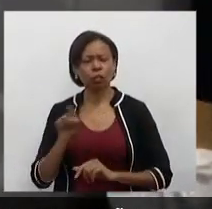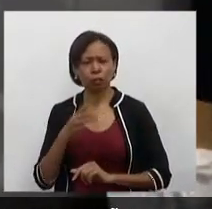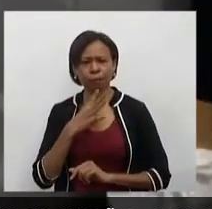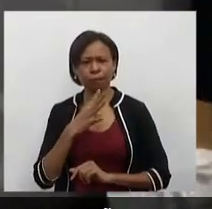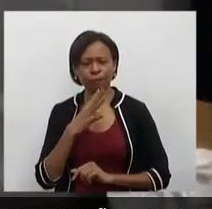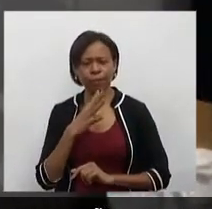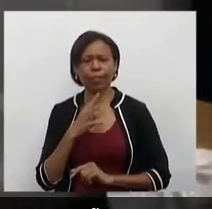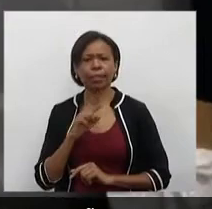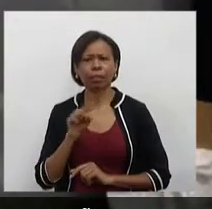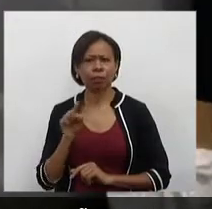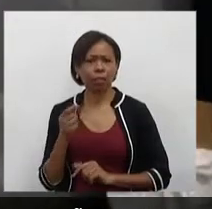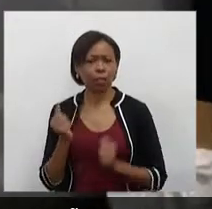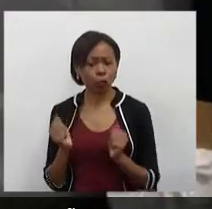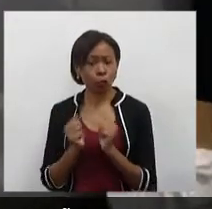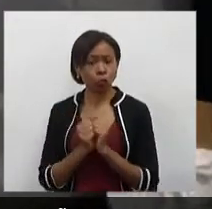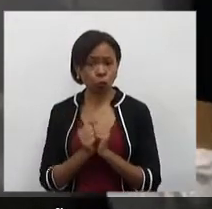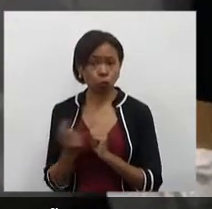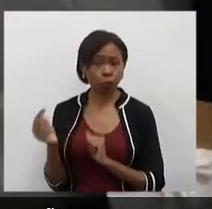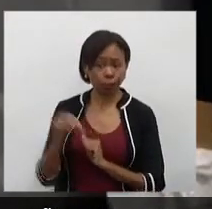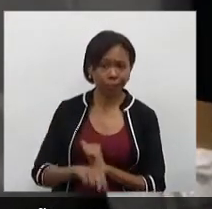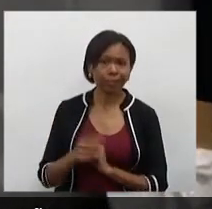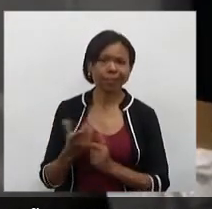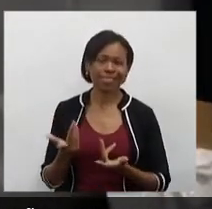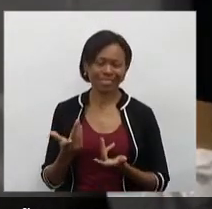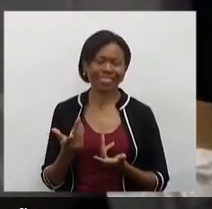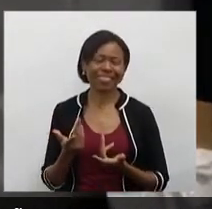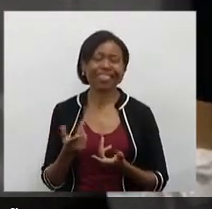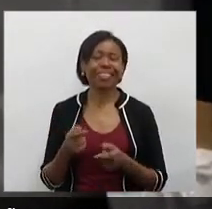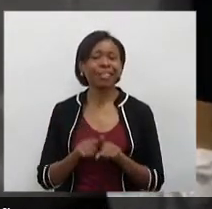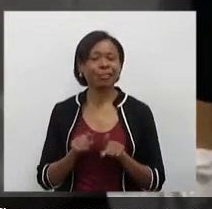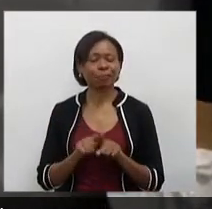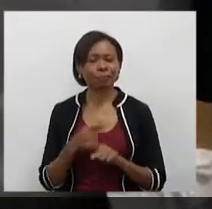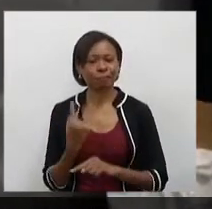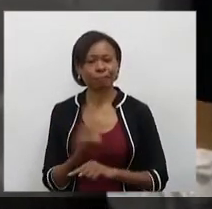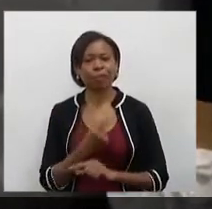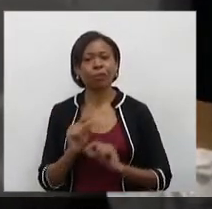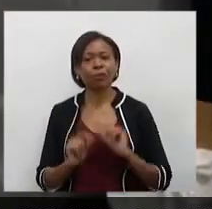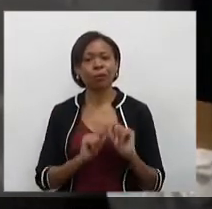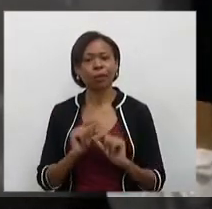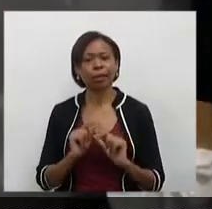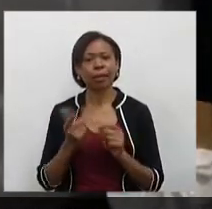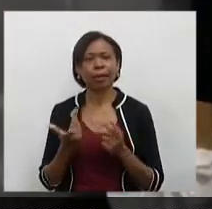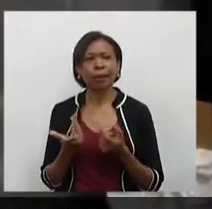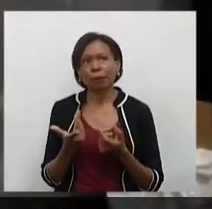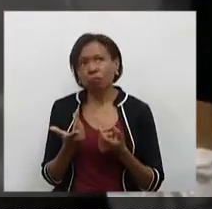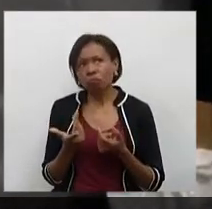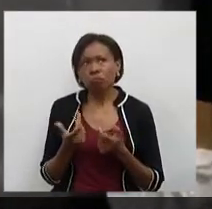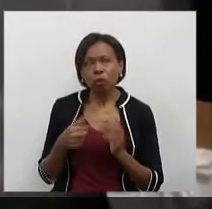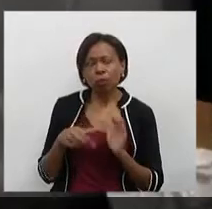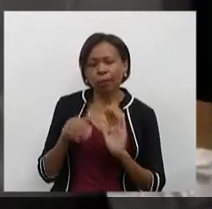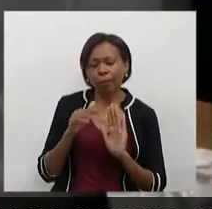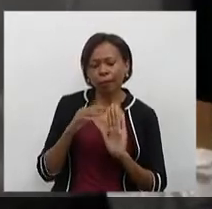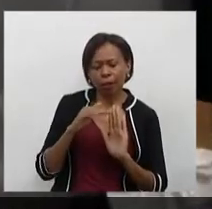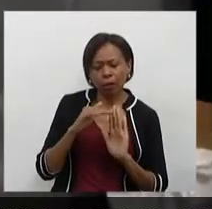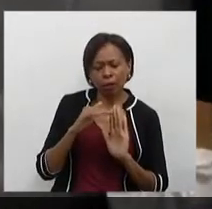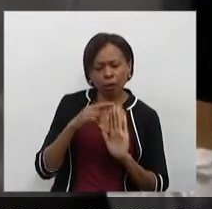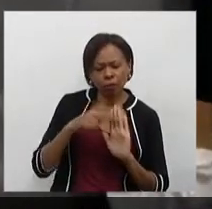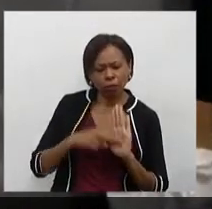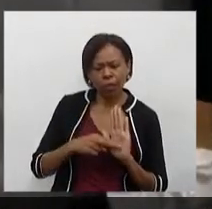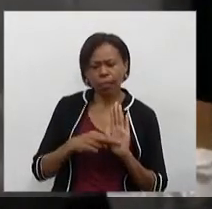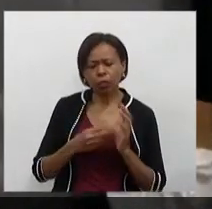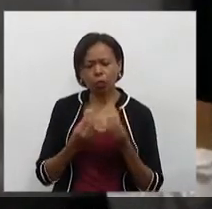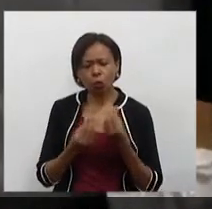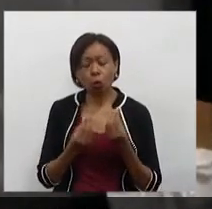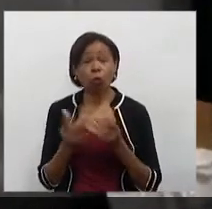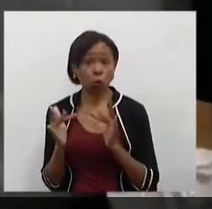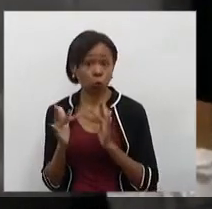com vocês, né, e que a gente neste momento já tenha algum tipo de direcionamento, né, vamos entrar em contato com o Ministério da Saúde para que as, né,